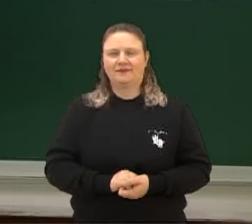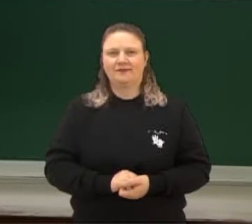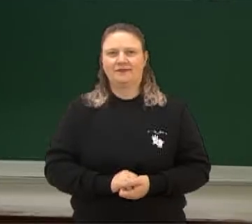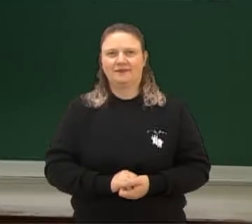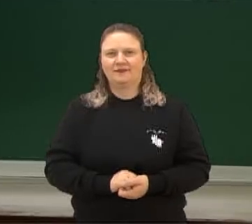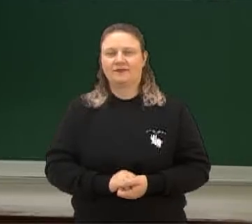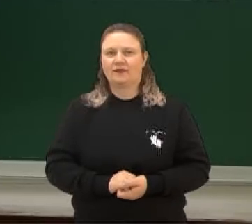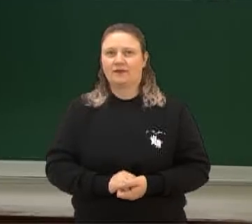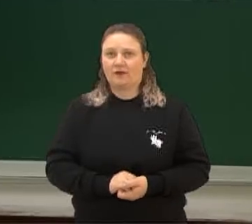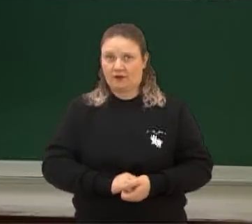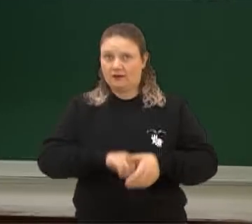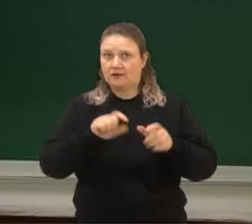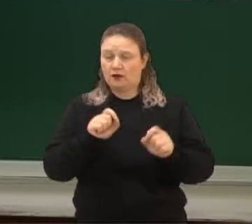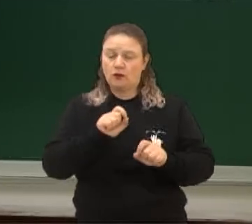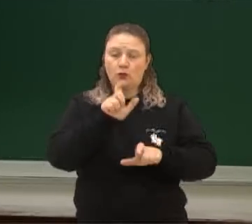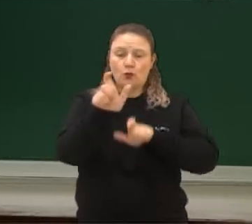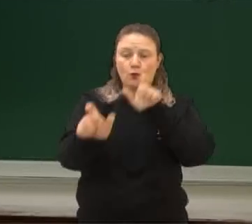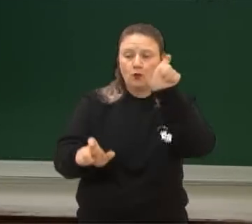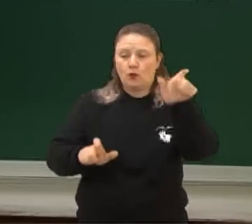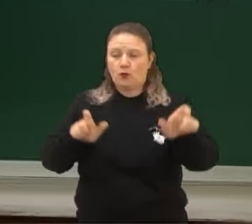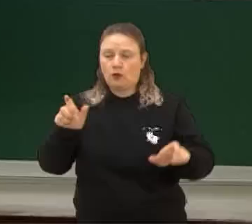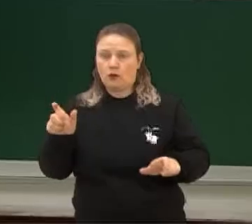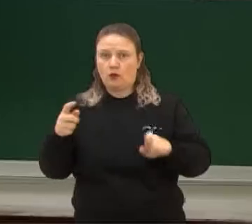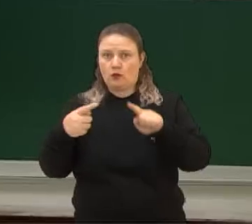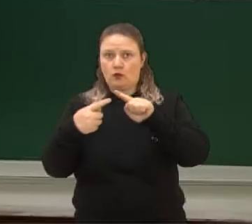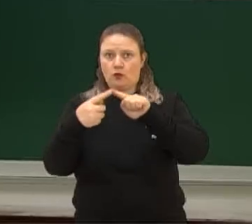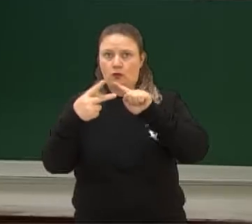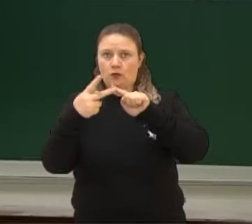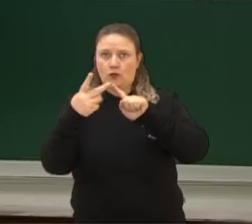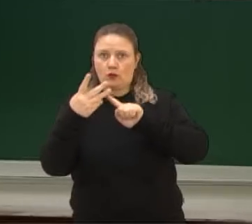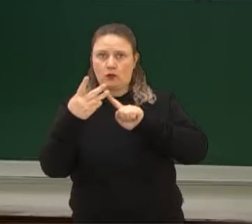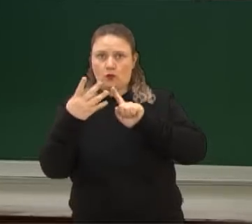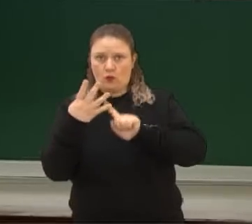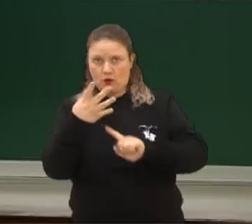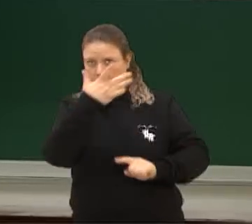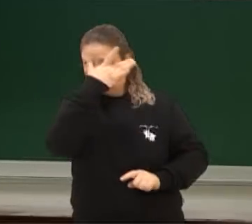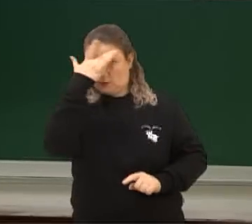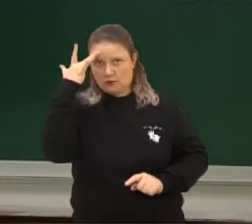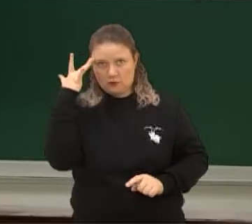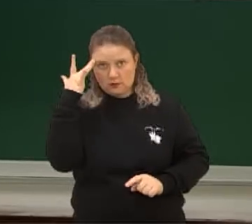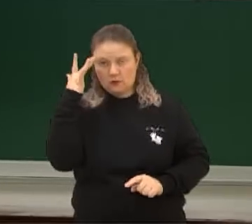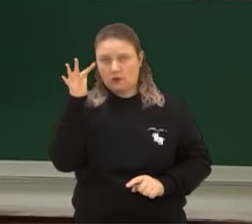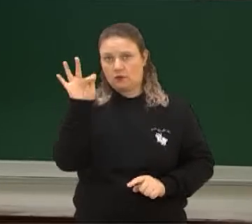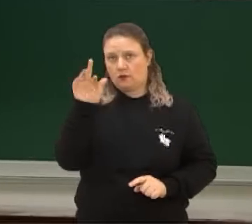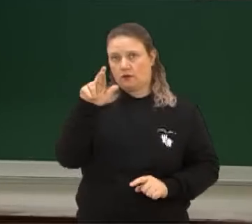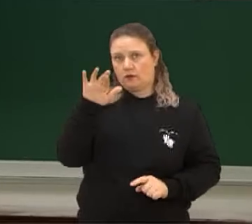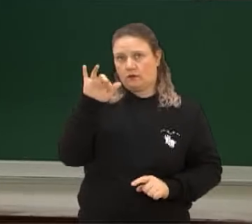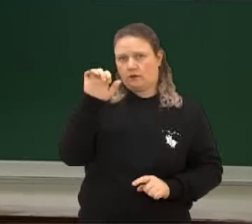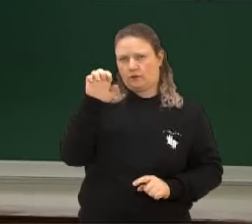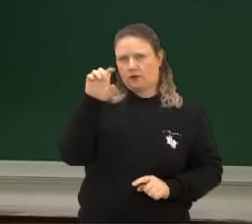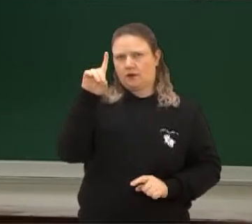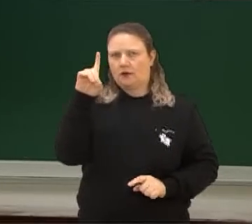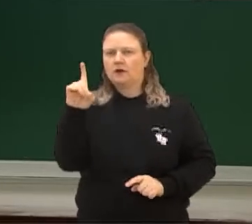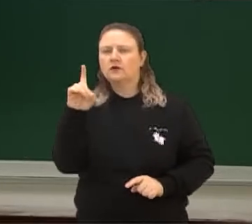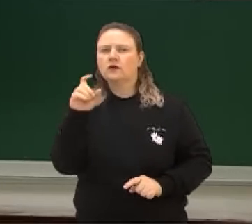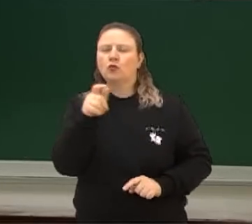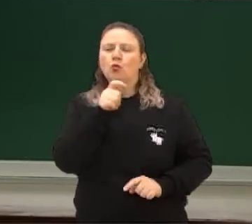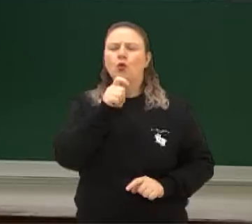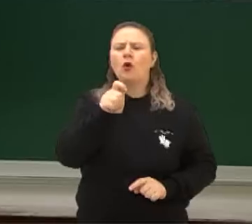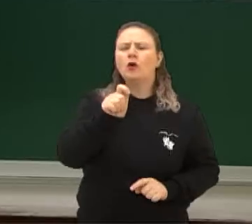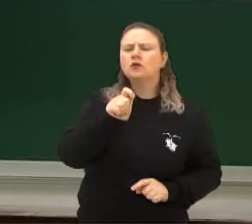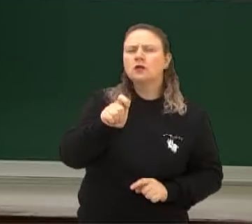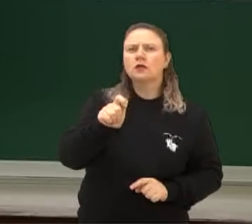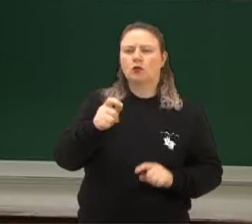Queen. Então, a banda ali é formada por 4 integrantes, que é o Freddie Mercury, que é o vocalista, aí nós temos o Brian May,